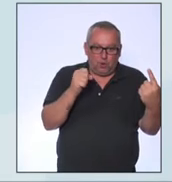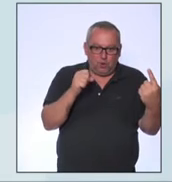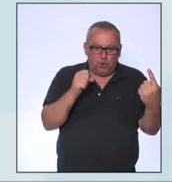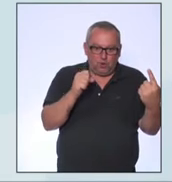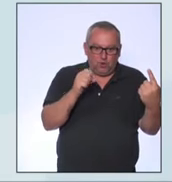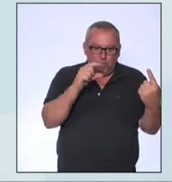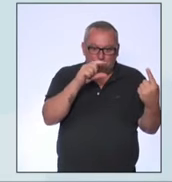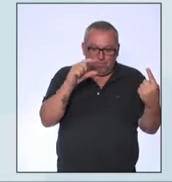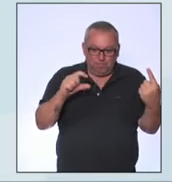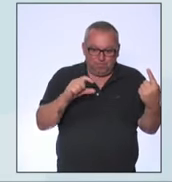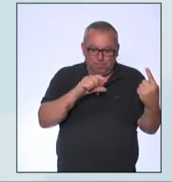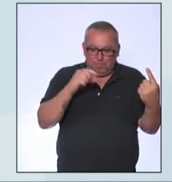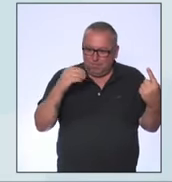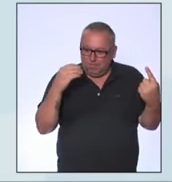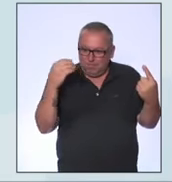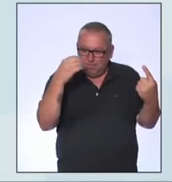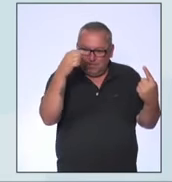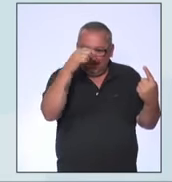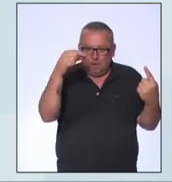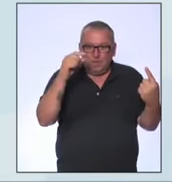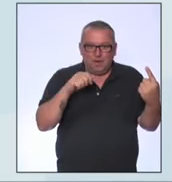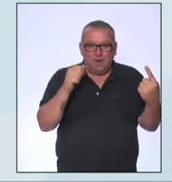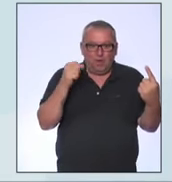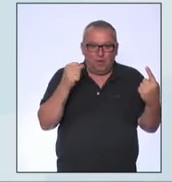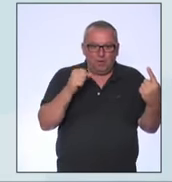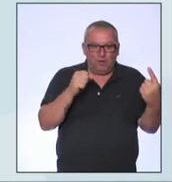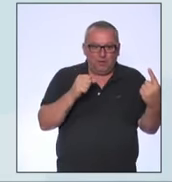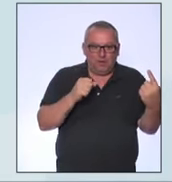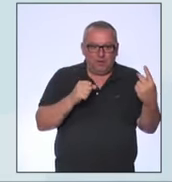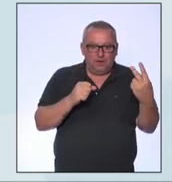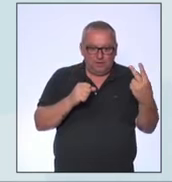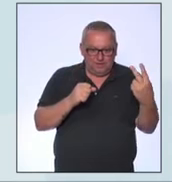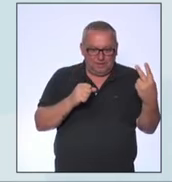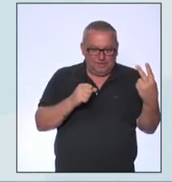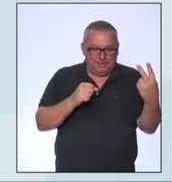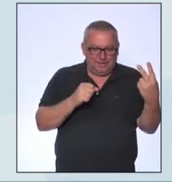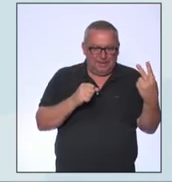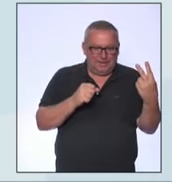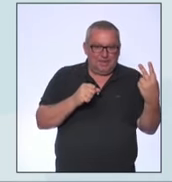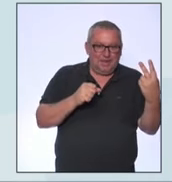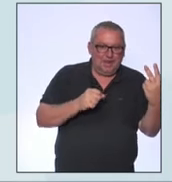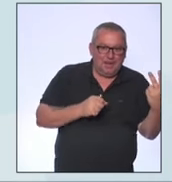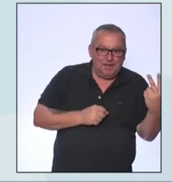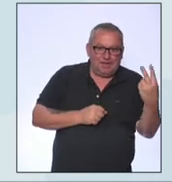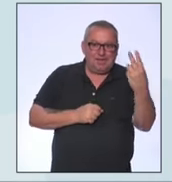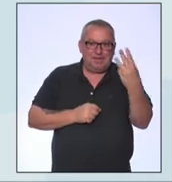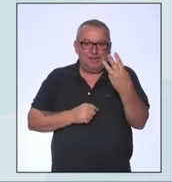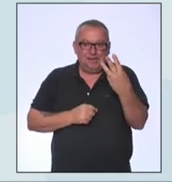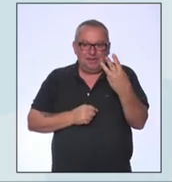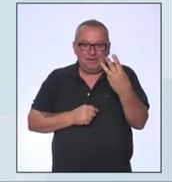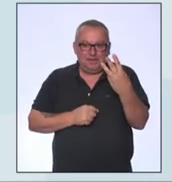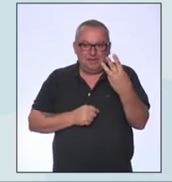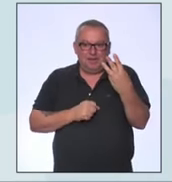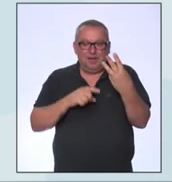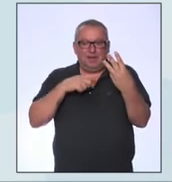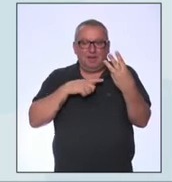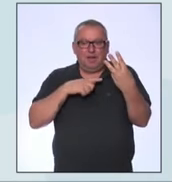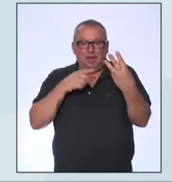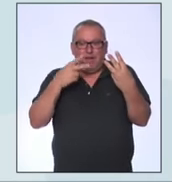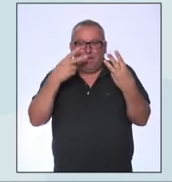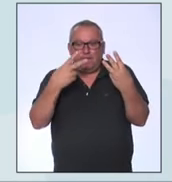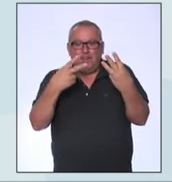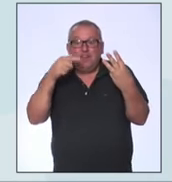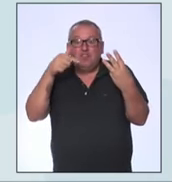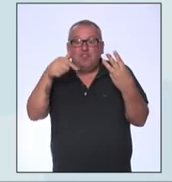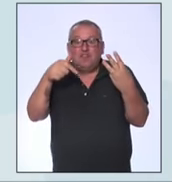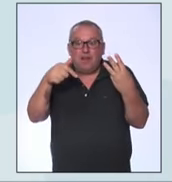certo, Isaac? A figura Difícil contar, né? 2, Mas dá, né? difícil contar. Mas são oito. Na figura 3, nós temos